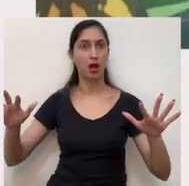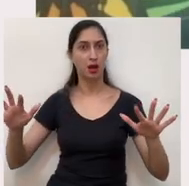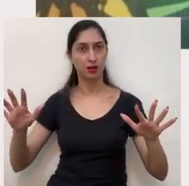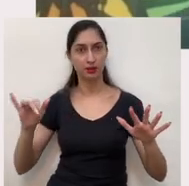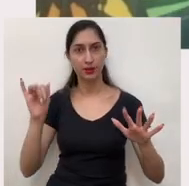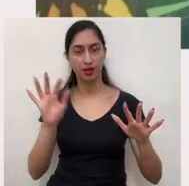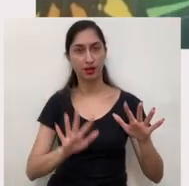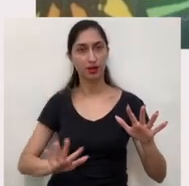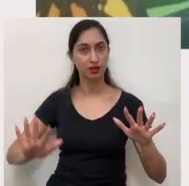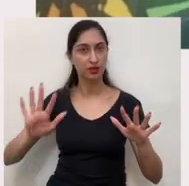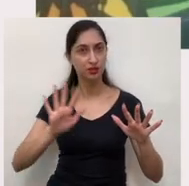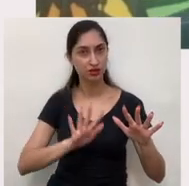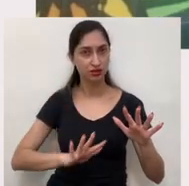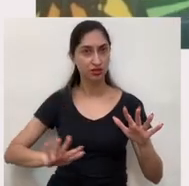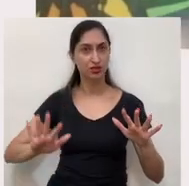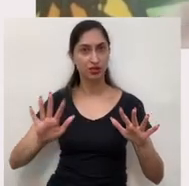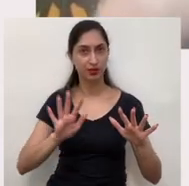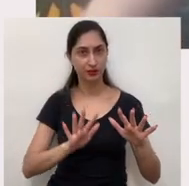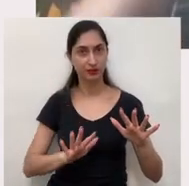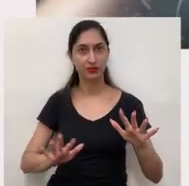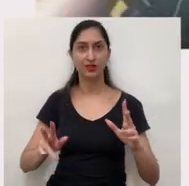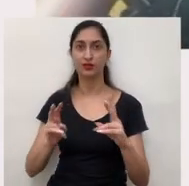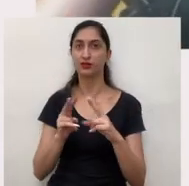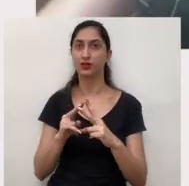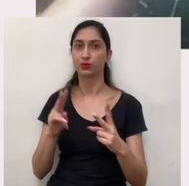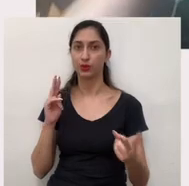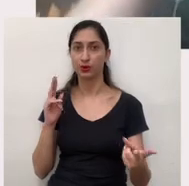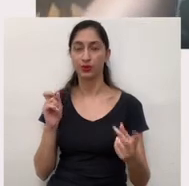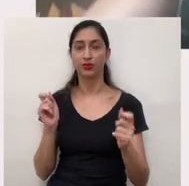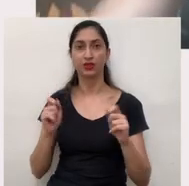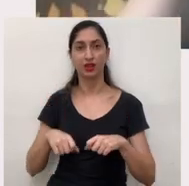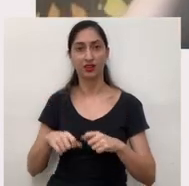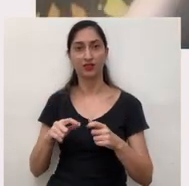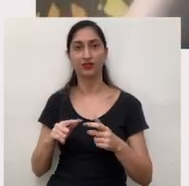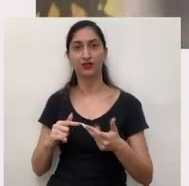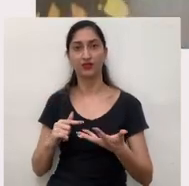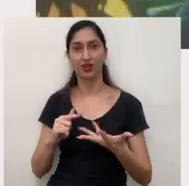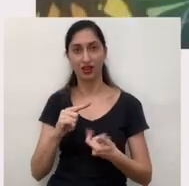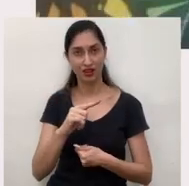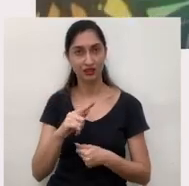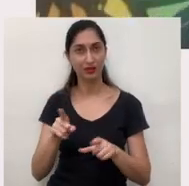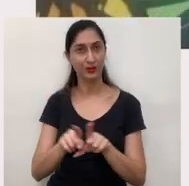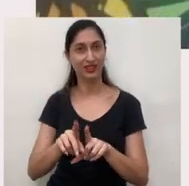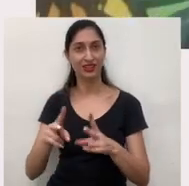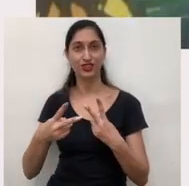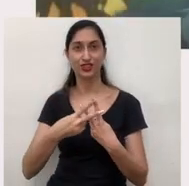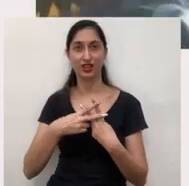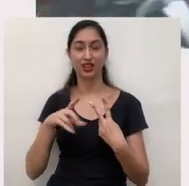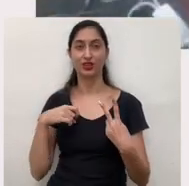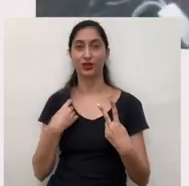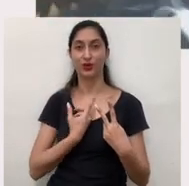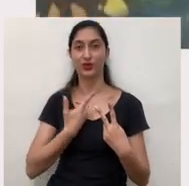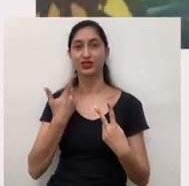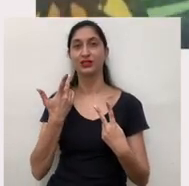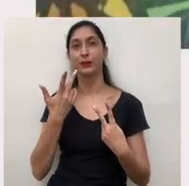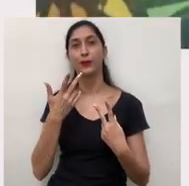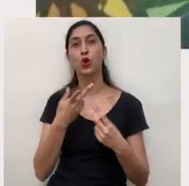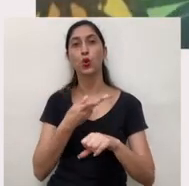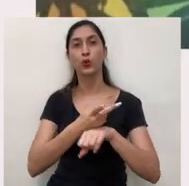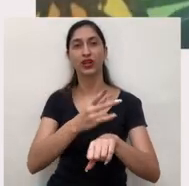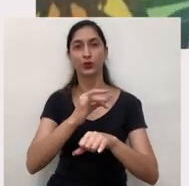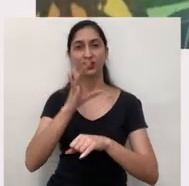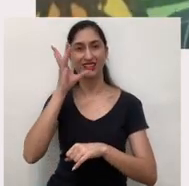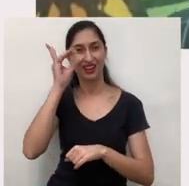dessas imagens que o digital permite e que o hashtag nos permite buscar, de certa forma,